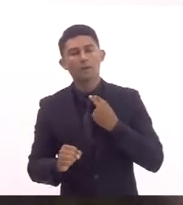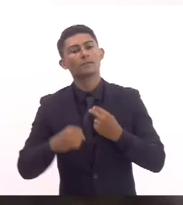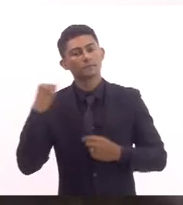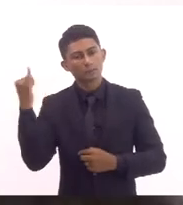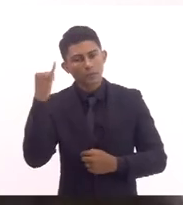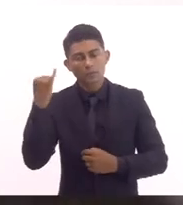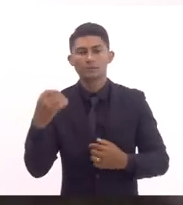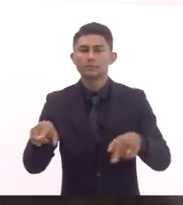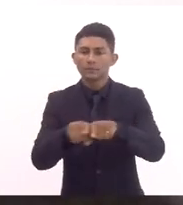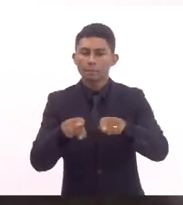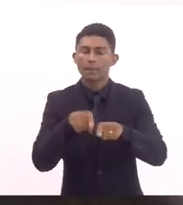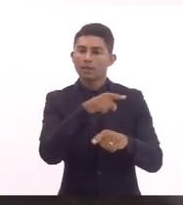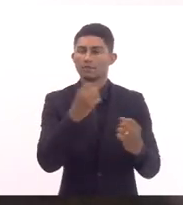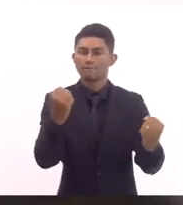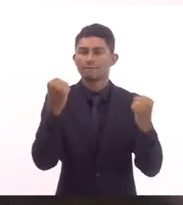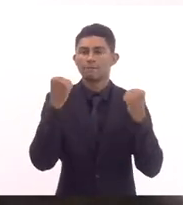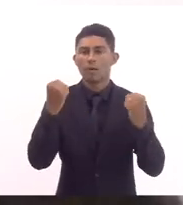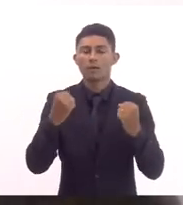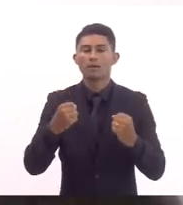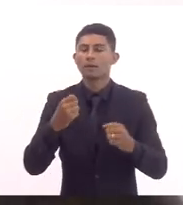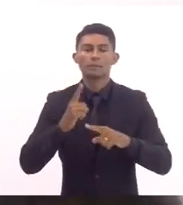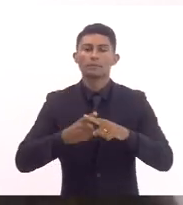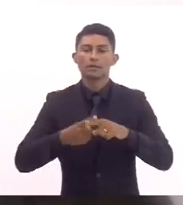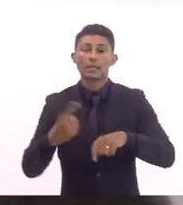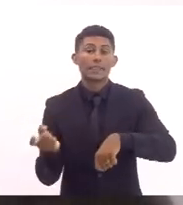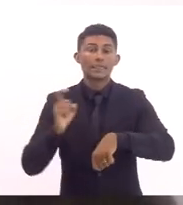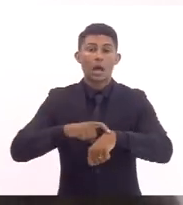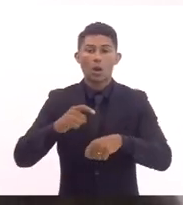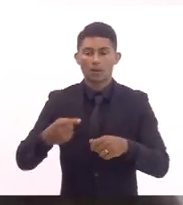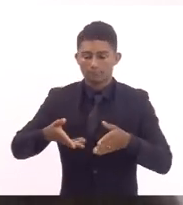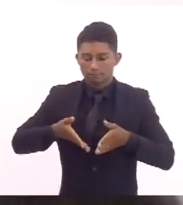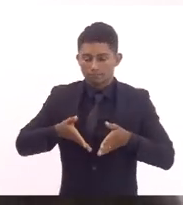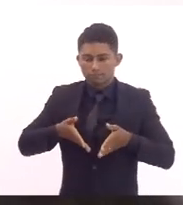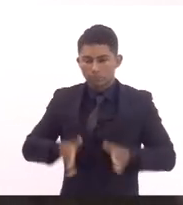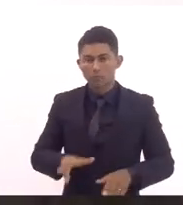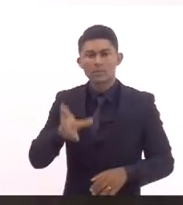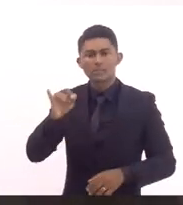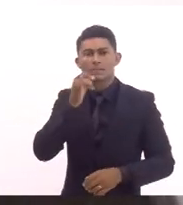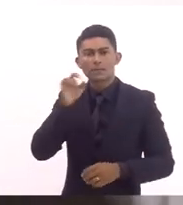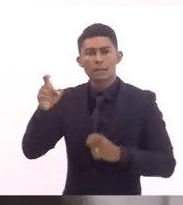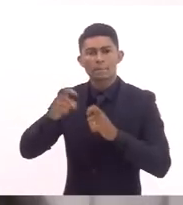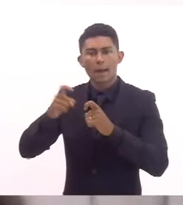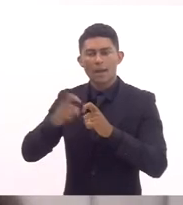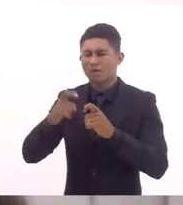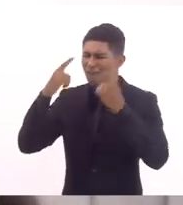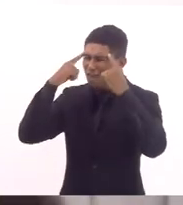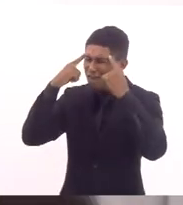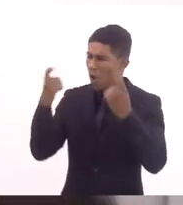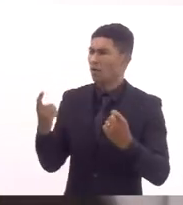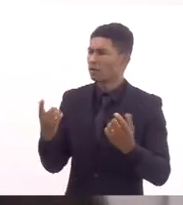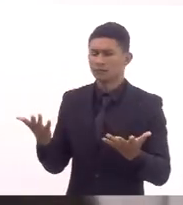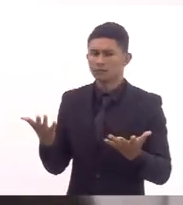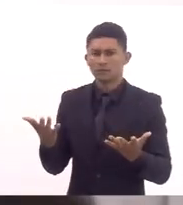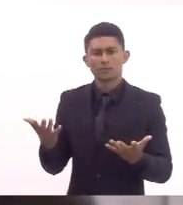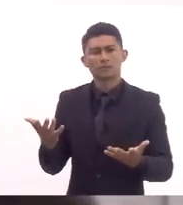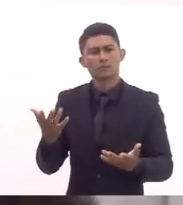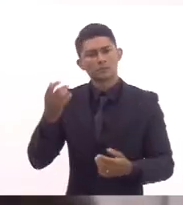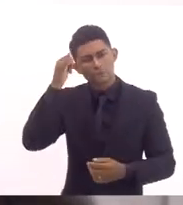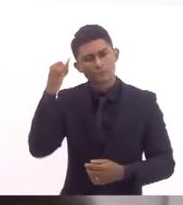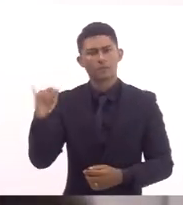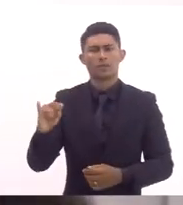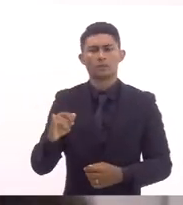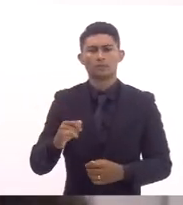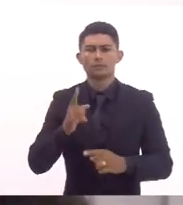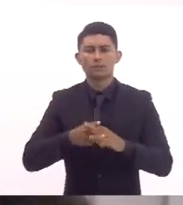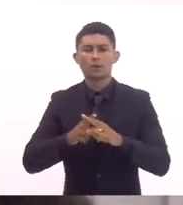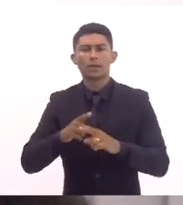hegemonia médica nesse cenário do parto e uma germonia quando violenta quando tira a autonomia da mulher então a